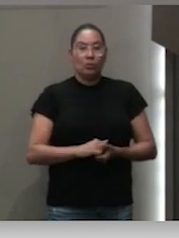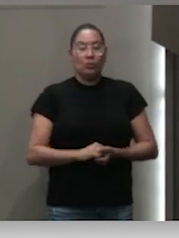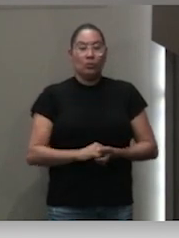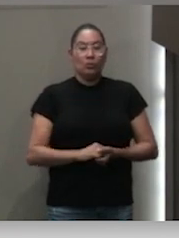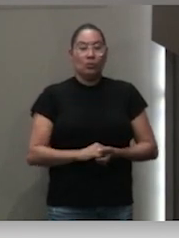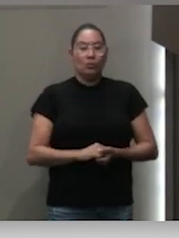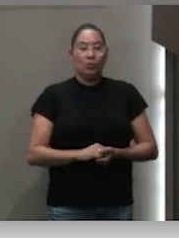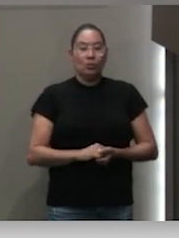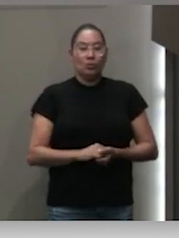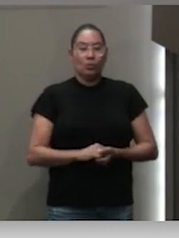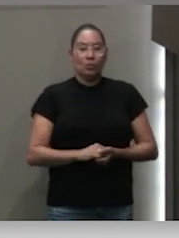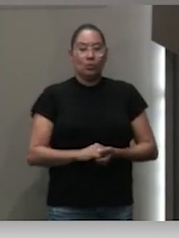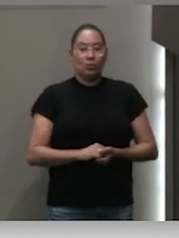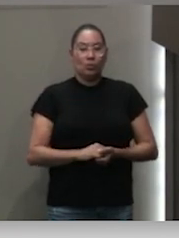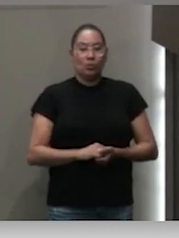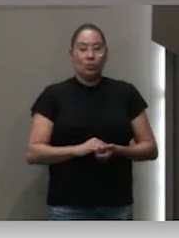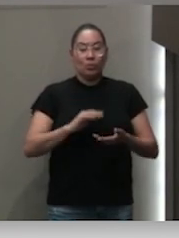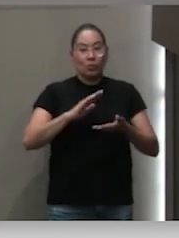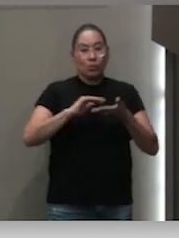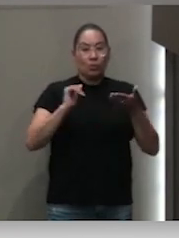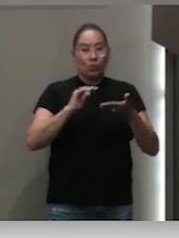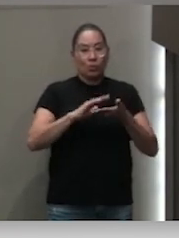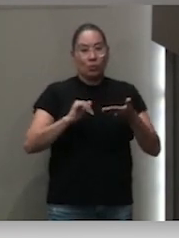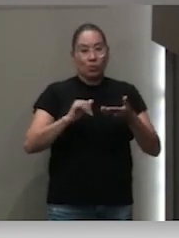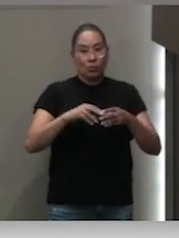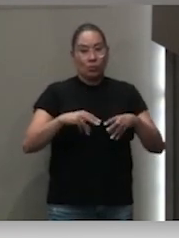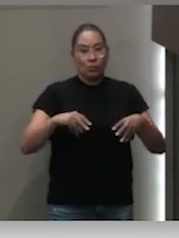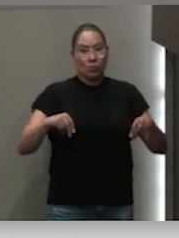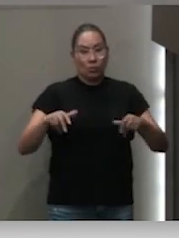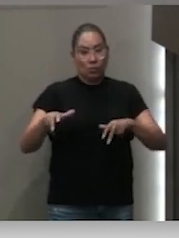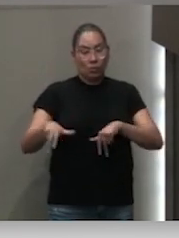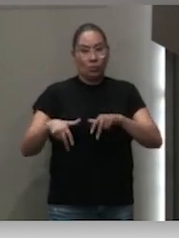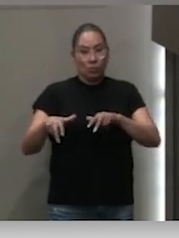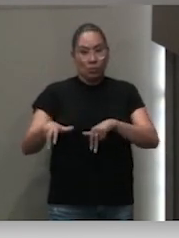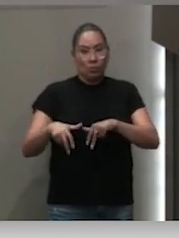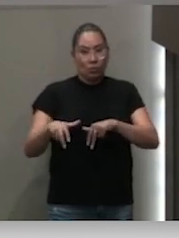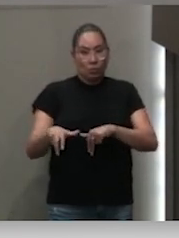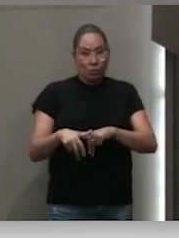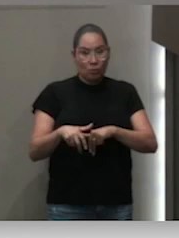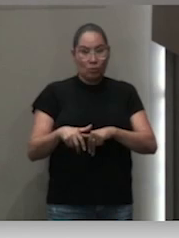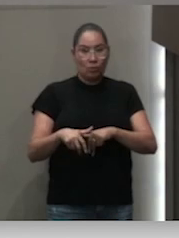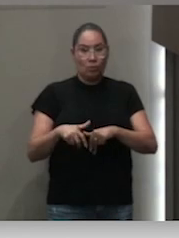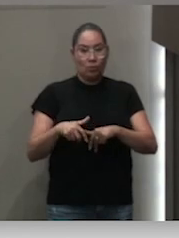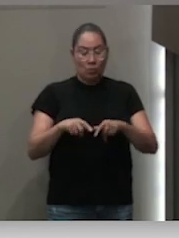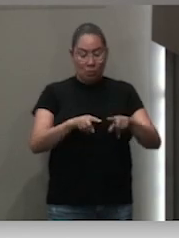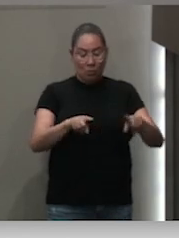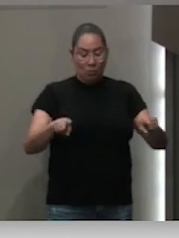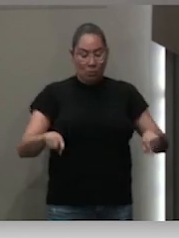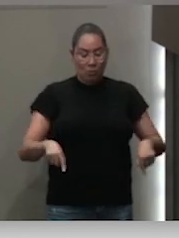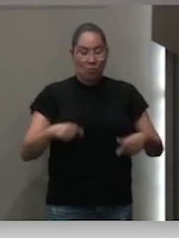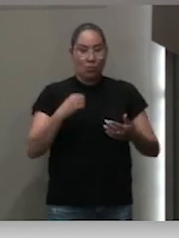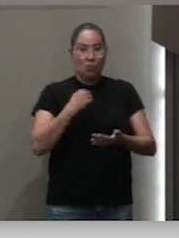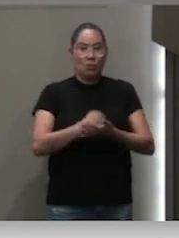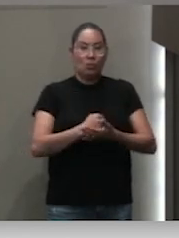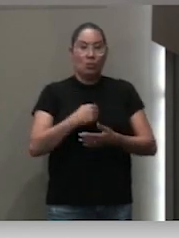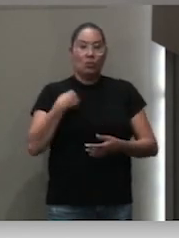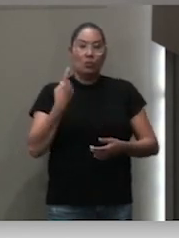canhestra desapropriar as terras dos Produtores Rurais através de demarcações nós